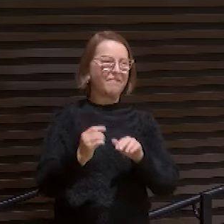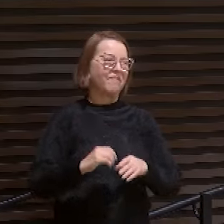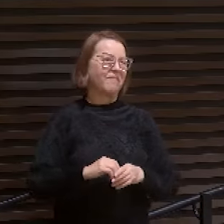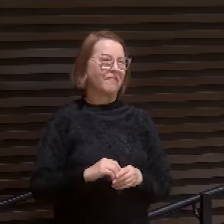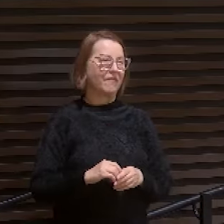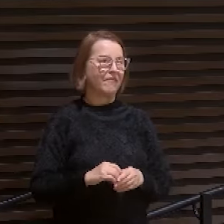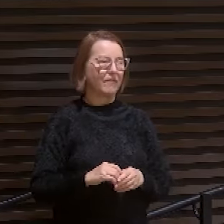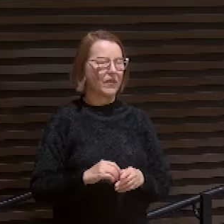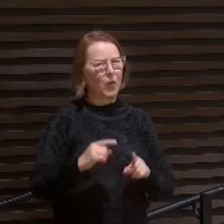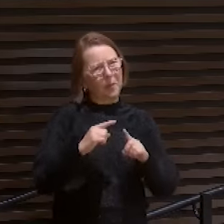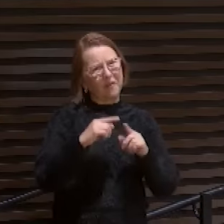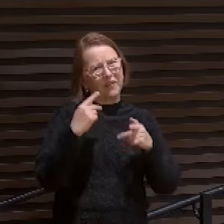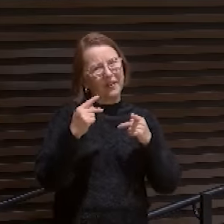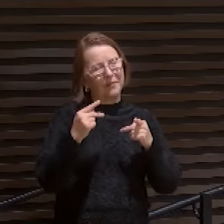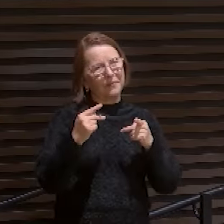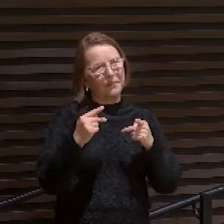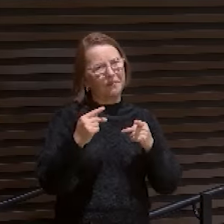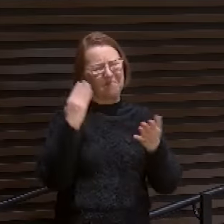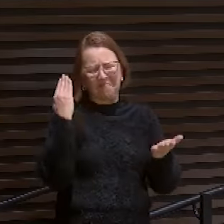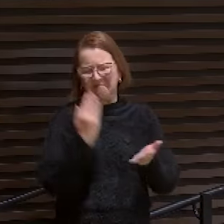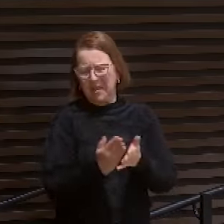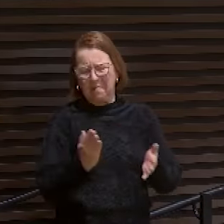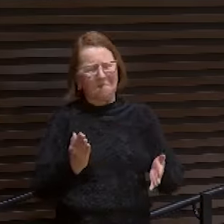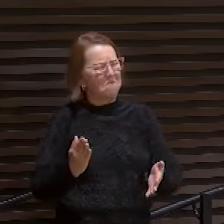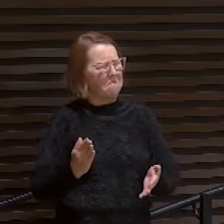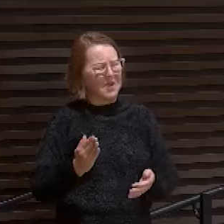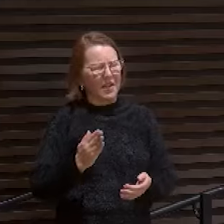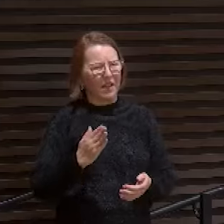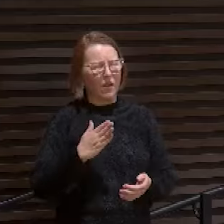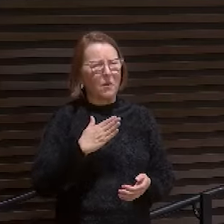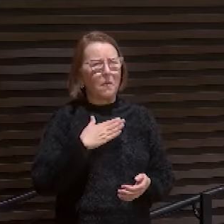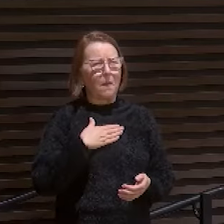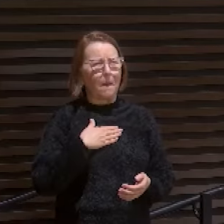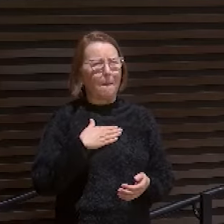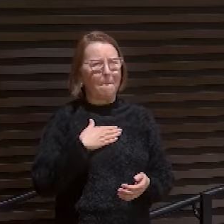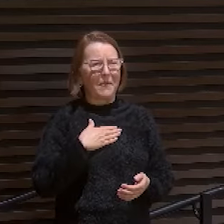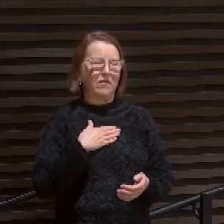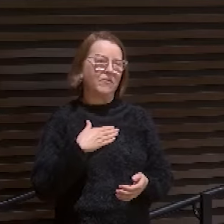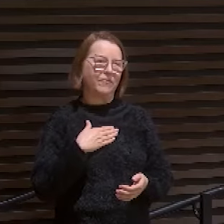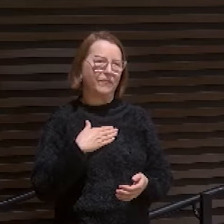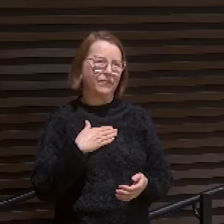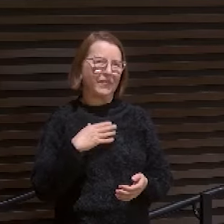Uma delas disse: acabei tudo com meu noivo.